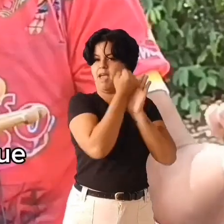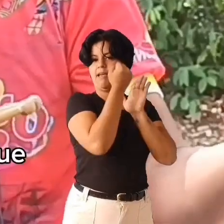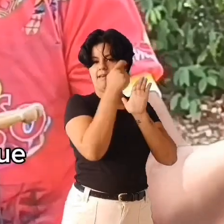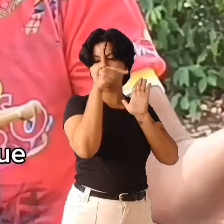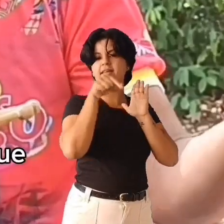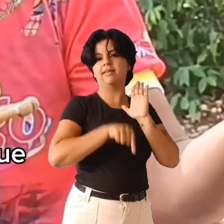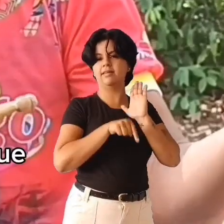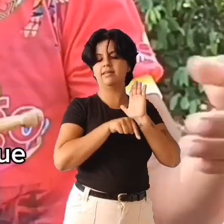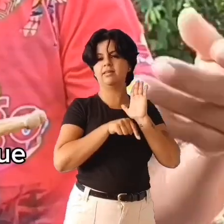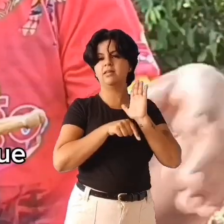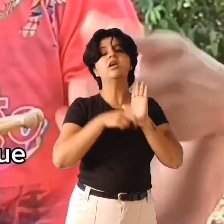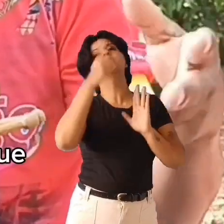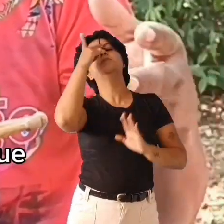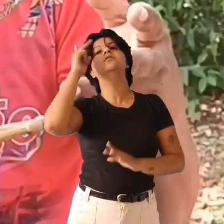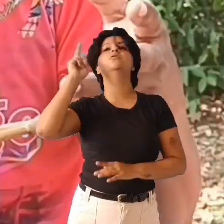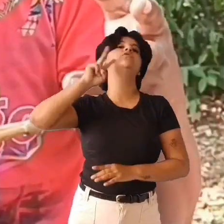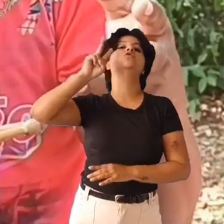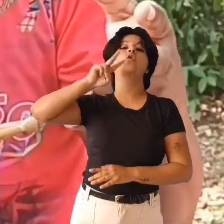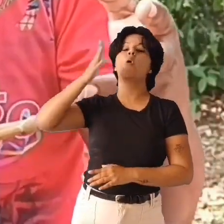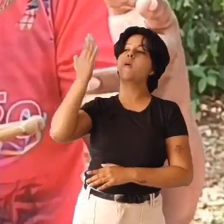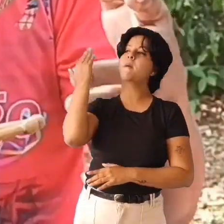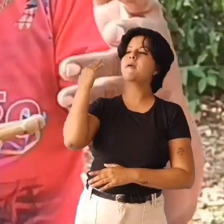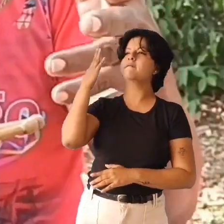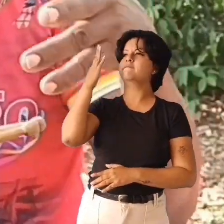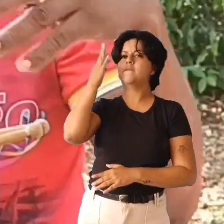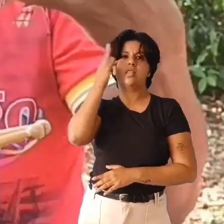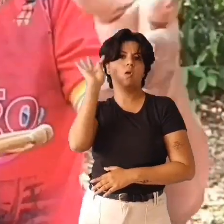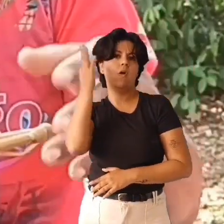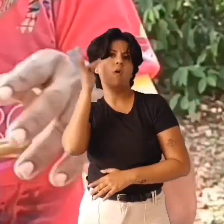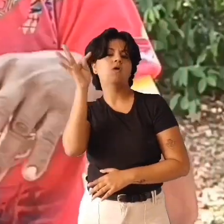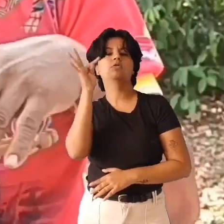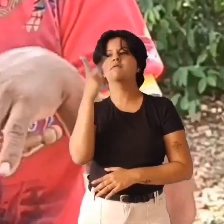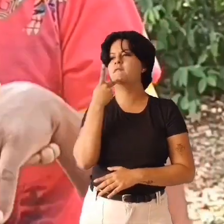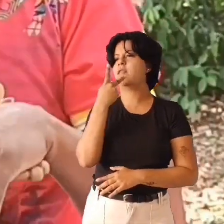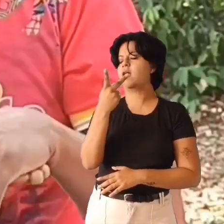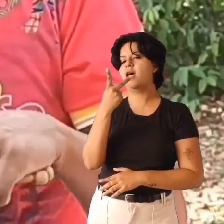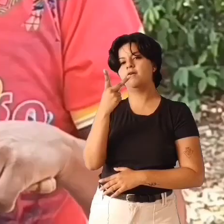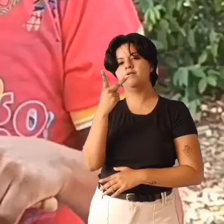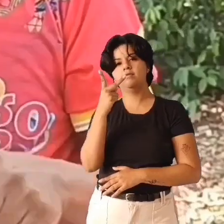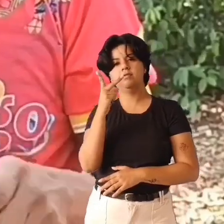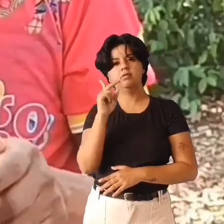alguns historiadores da época diziam que, alguns filósofos diziam que